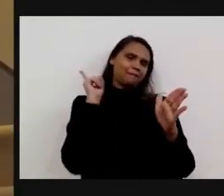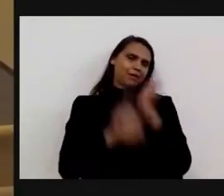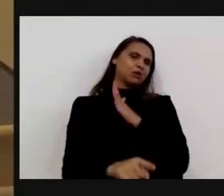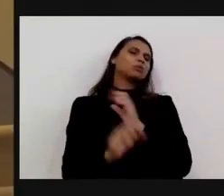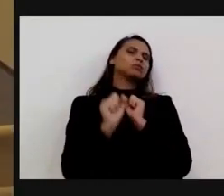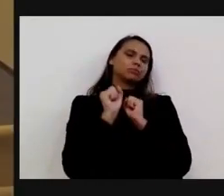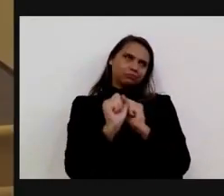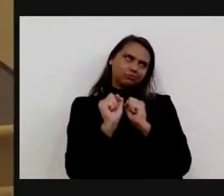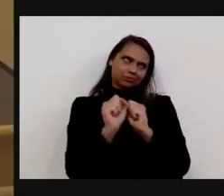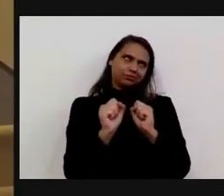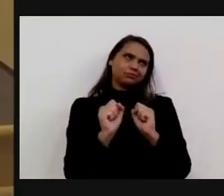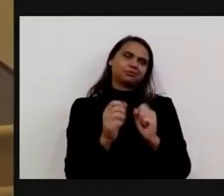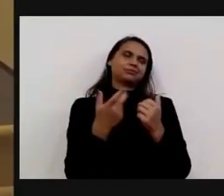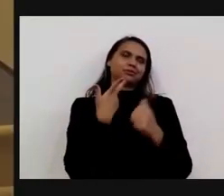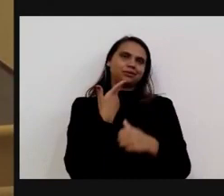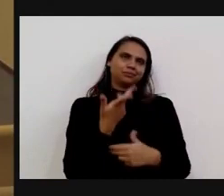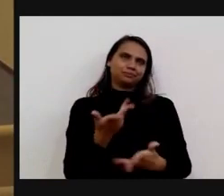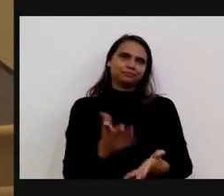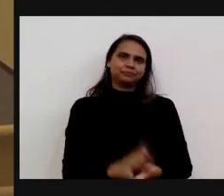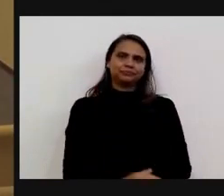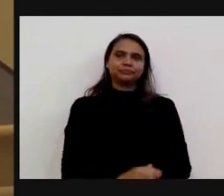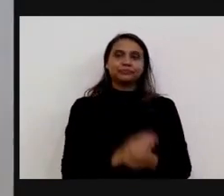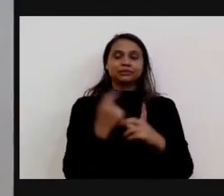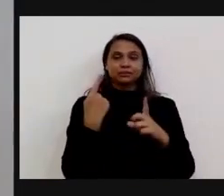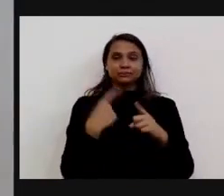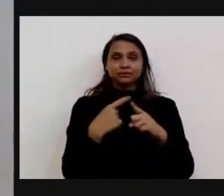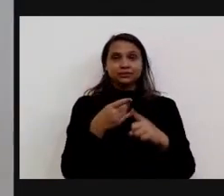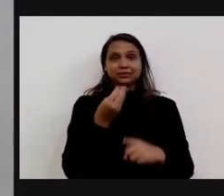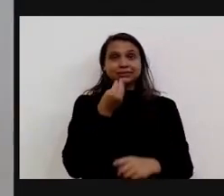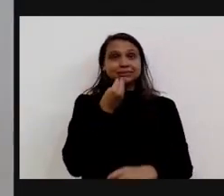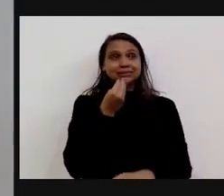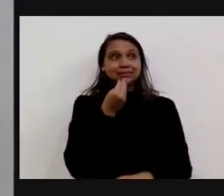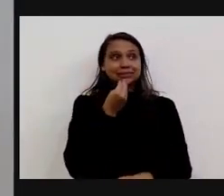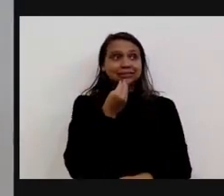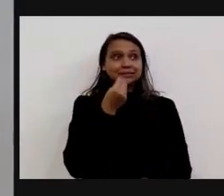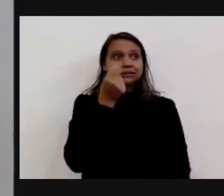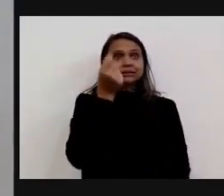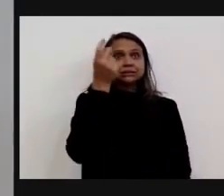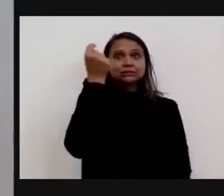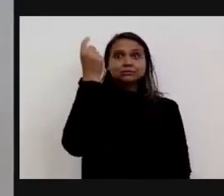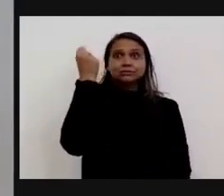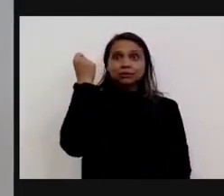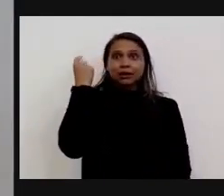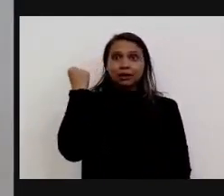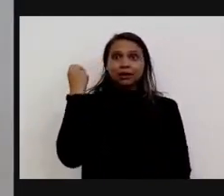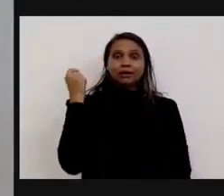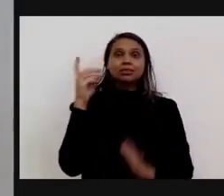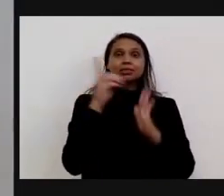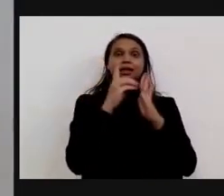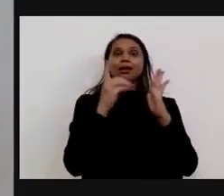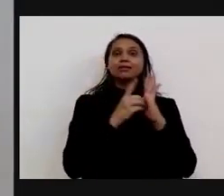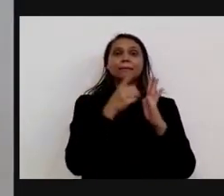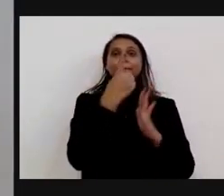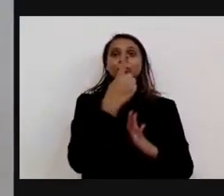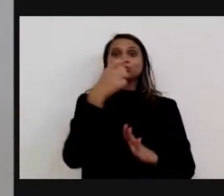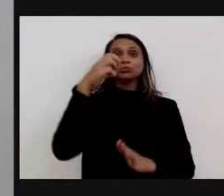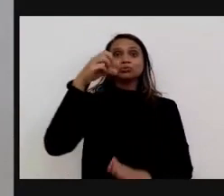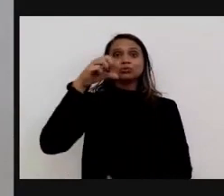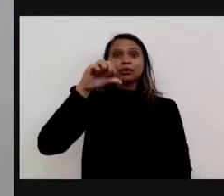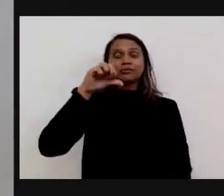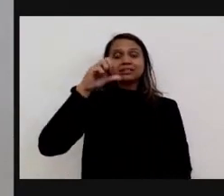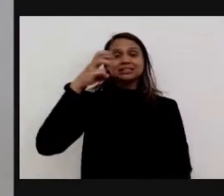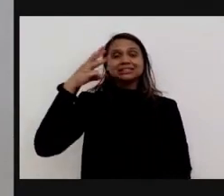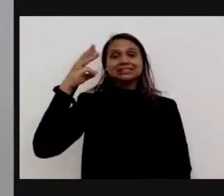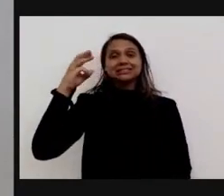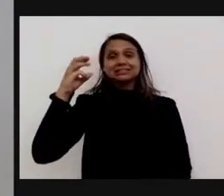já pode adiantar porque porque a gente tenta isso desde o dasp gente década de 1930 eu falo de